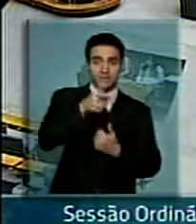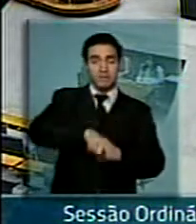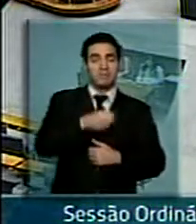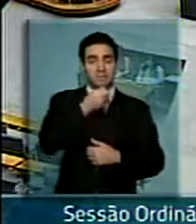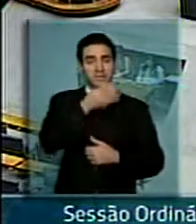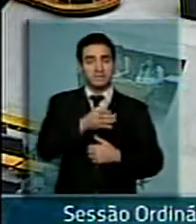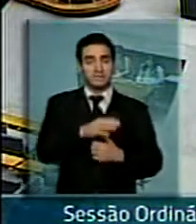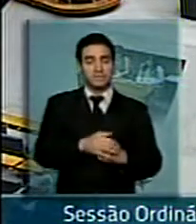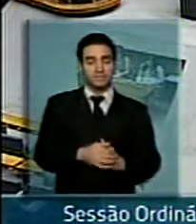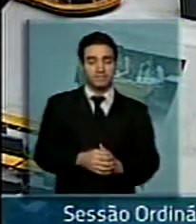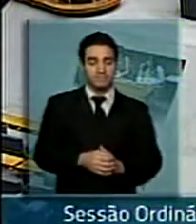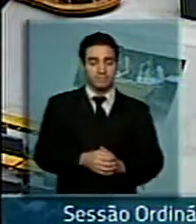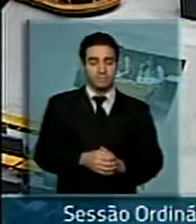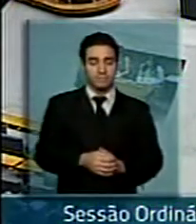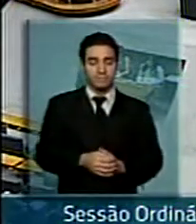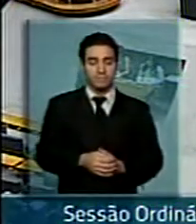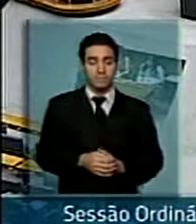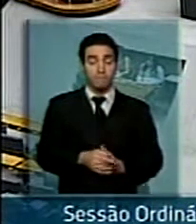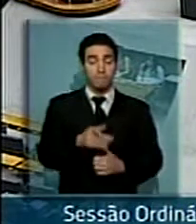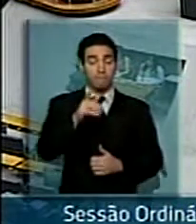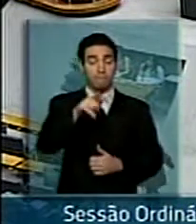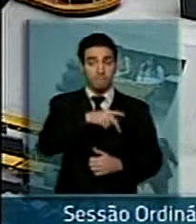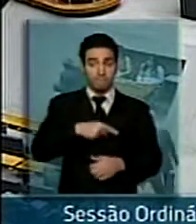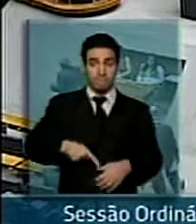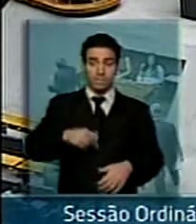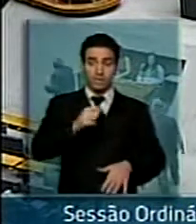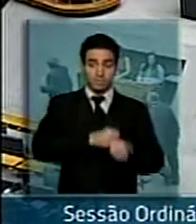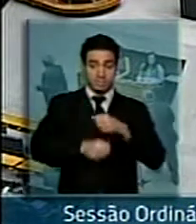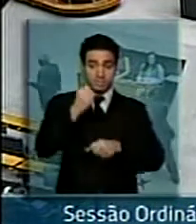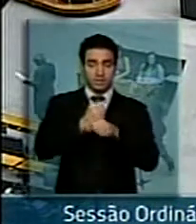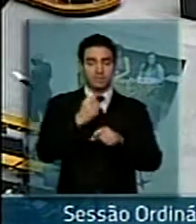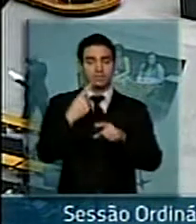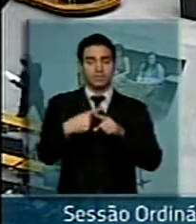O que é a